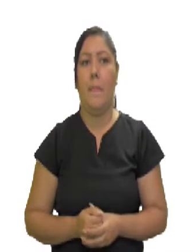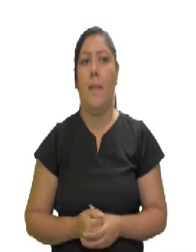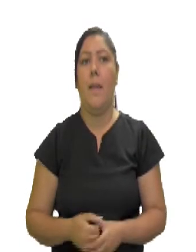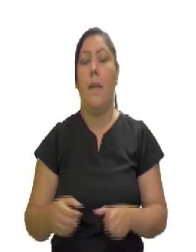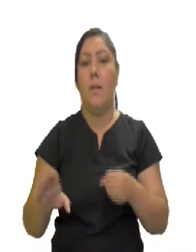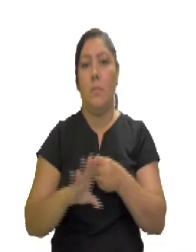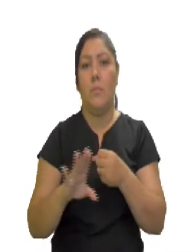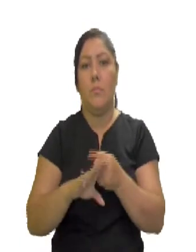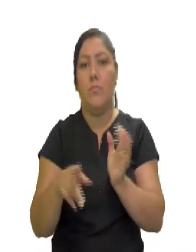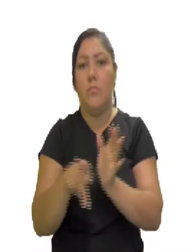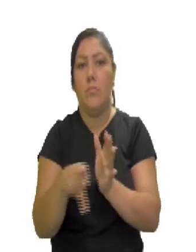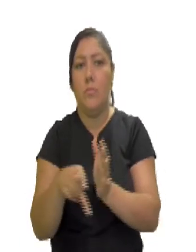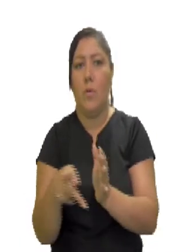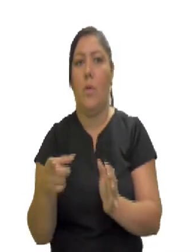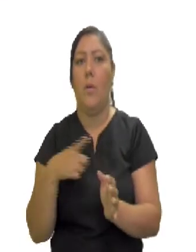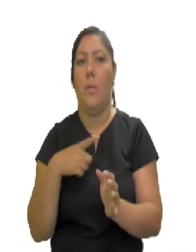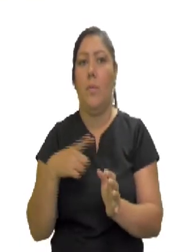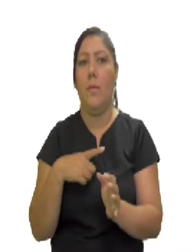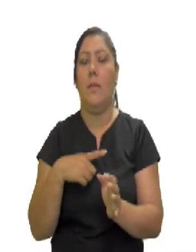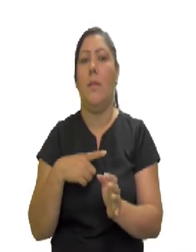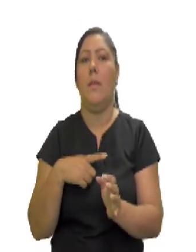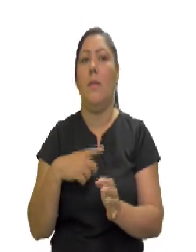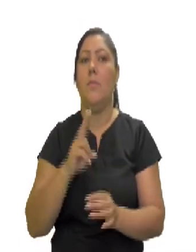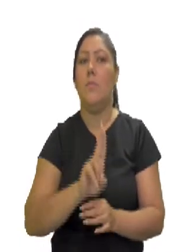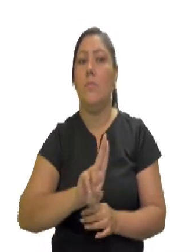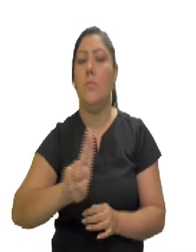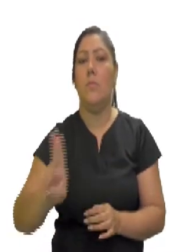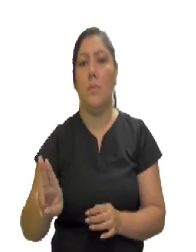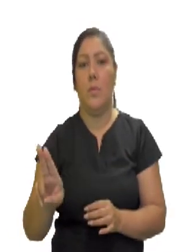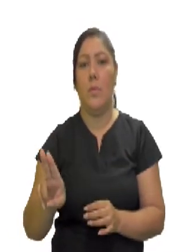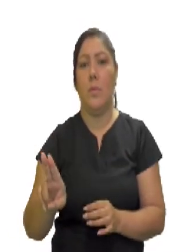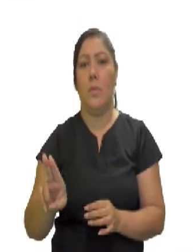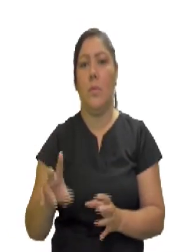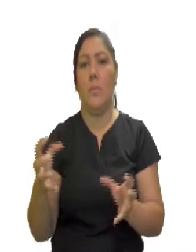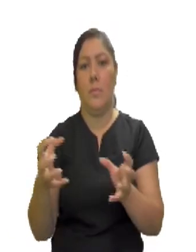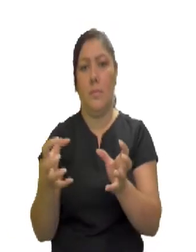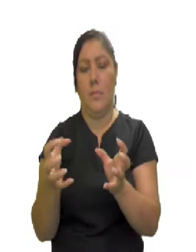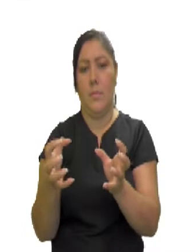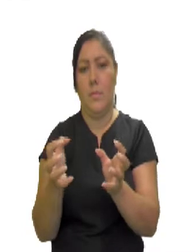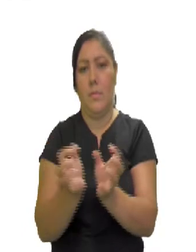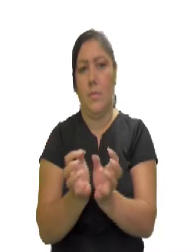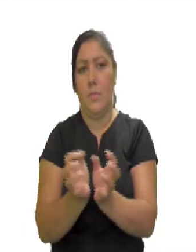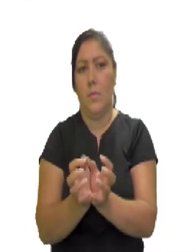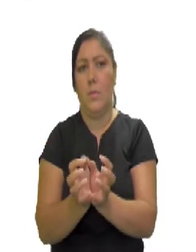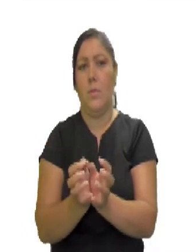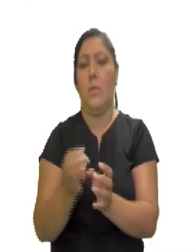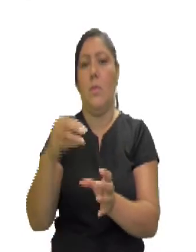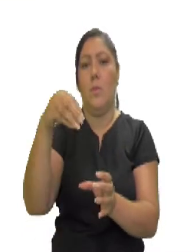comum, a palavra cachorro. Agora, se eu der o nome ao meu cachorro, eu vou estar